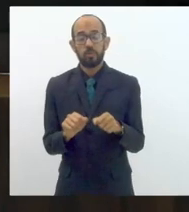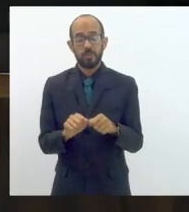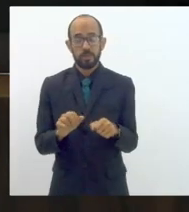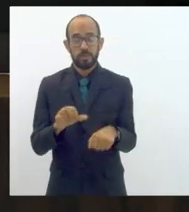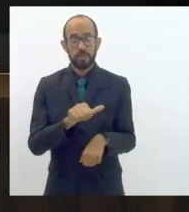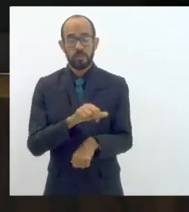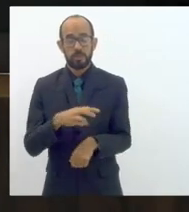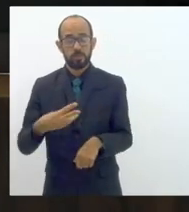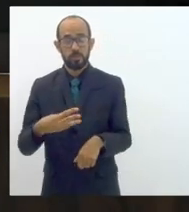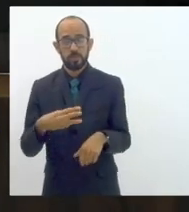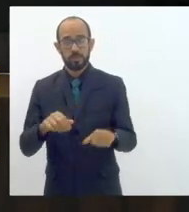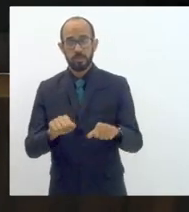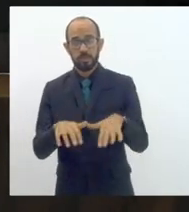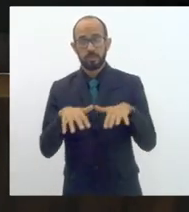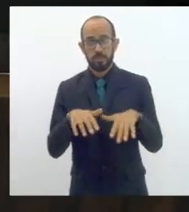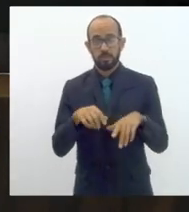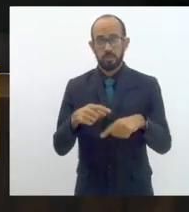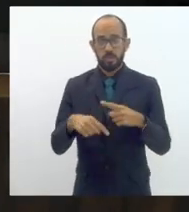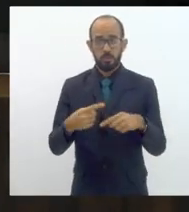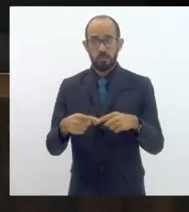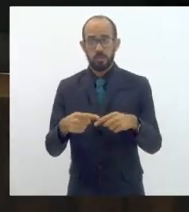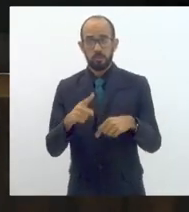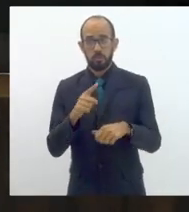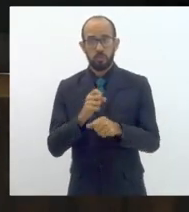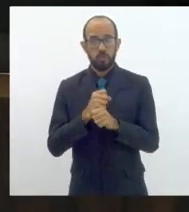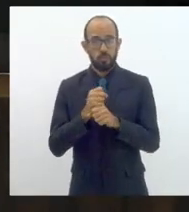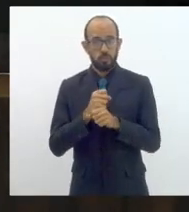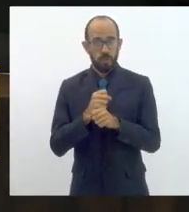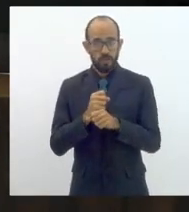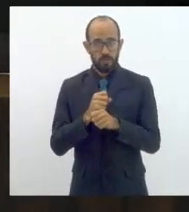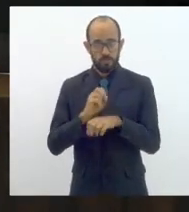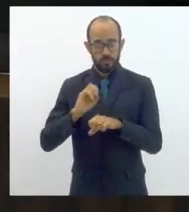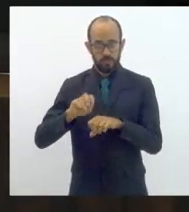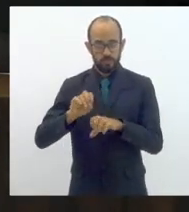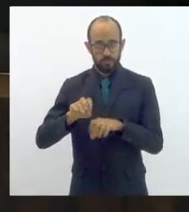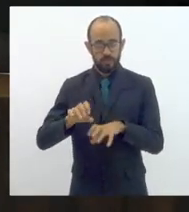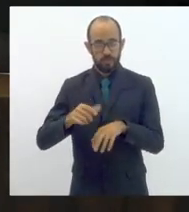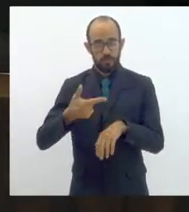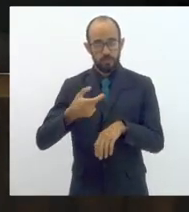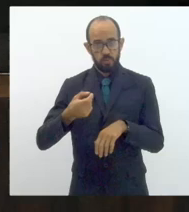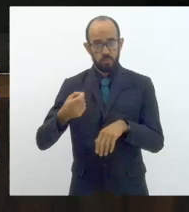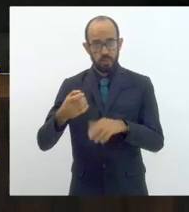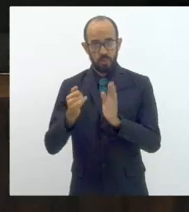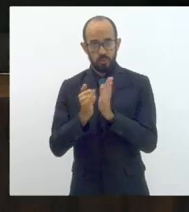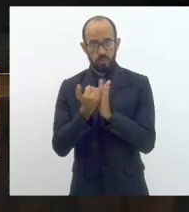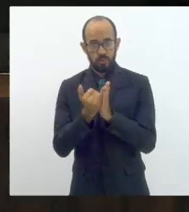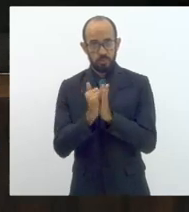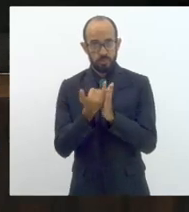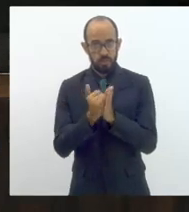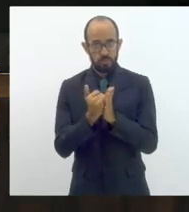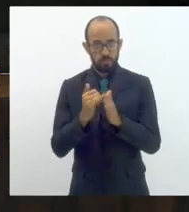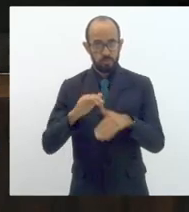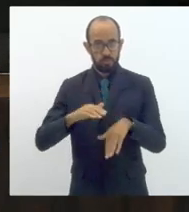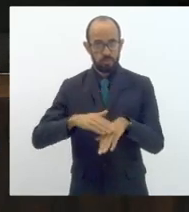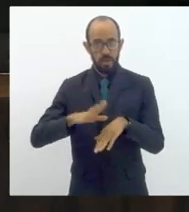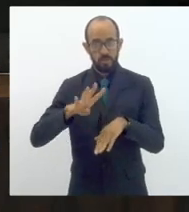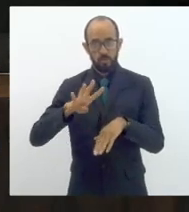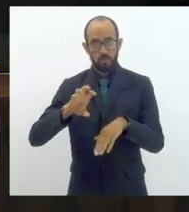edição, após um ano de mentoria, onde tivemos 200 inscritos, mais de 40